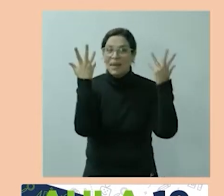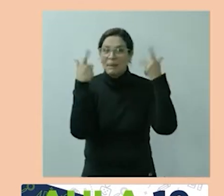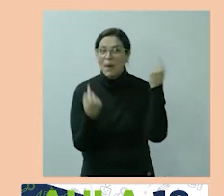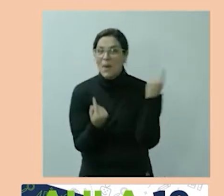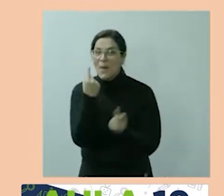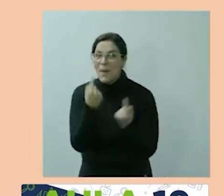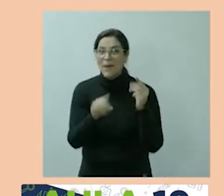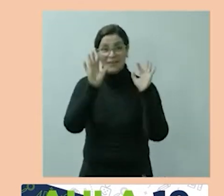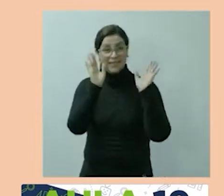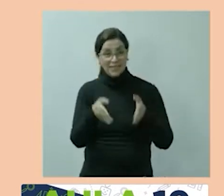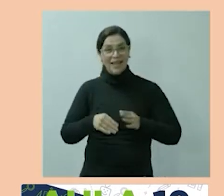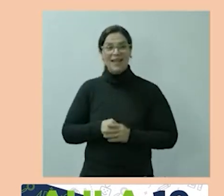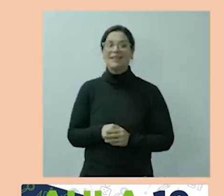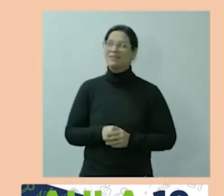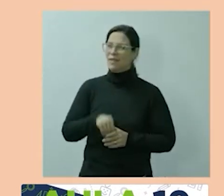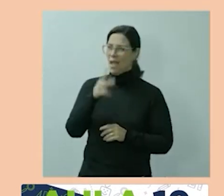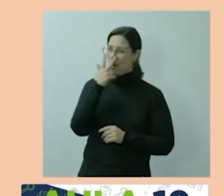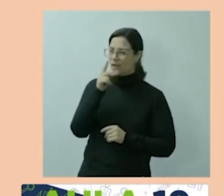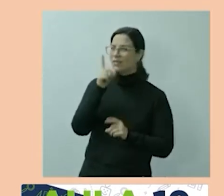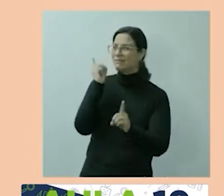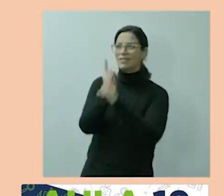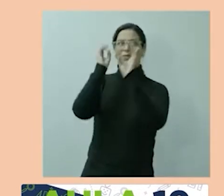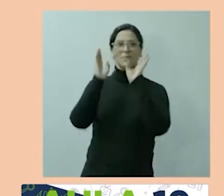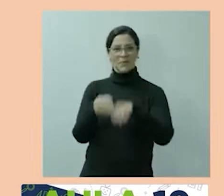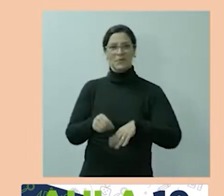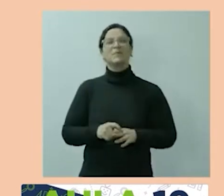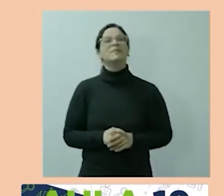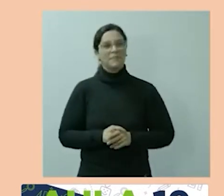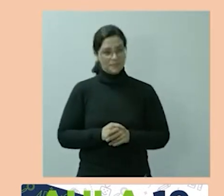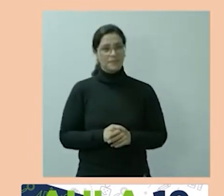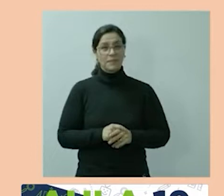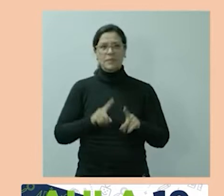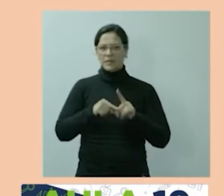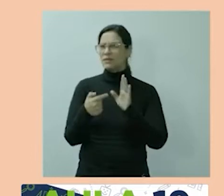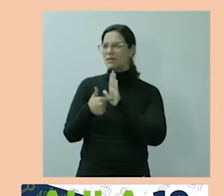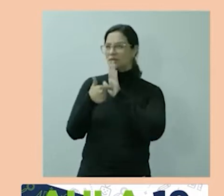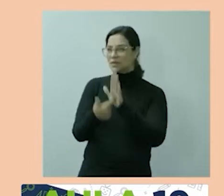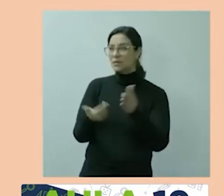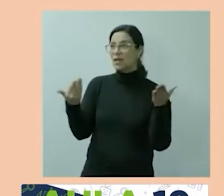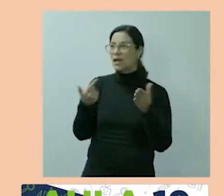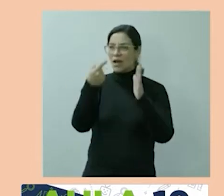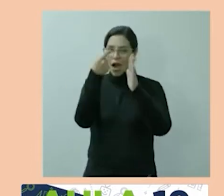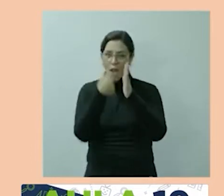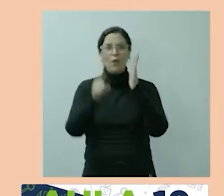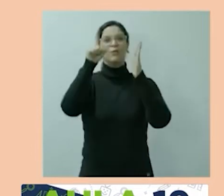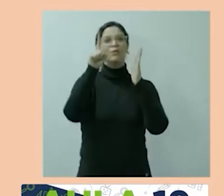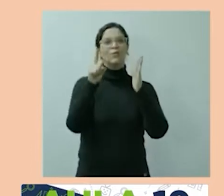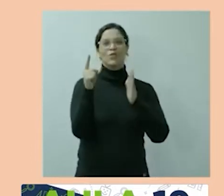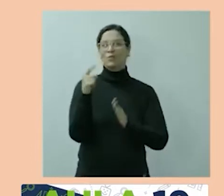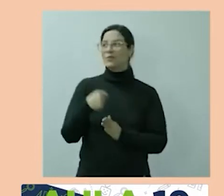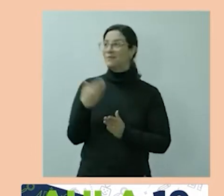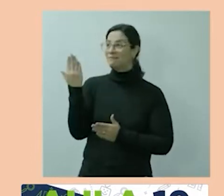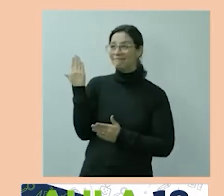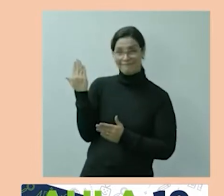esse animal? Eu acho que vocês já descobriram. Mas eu vou mostrar aqui a última